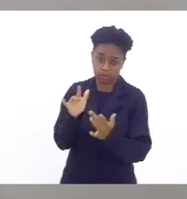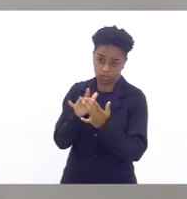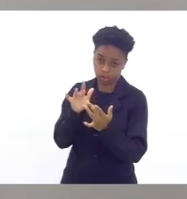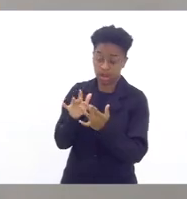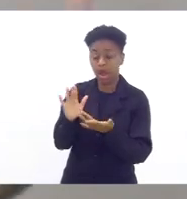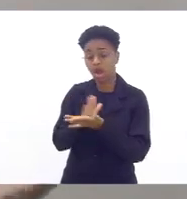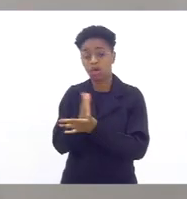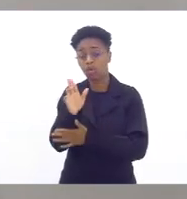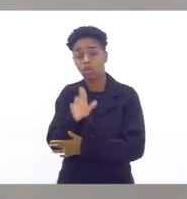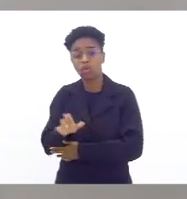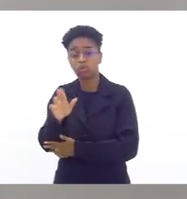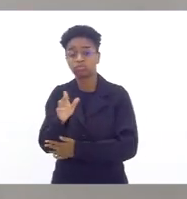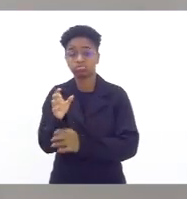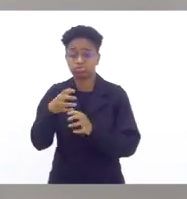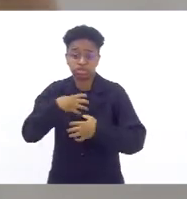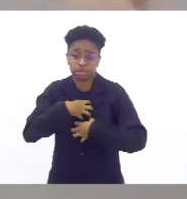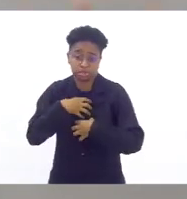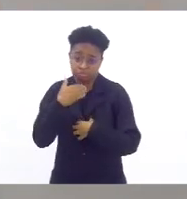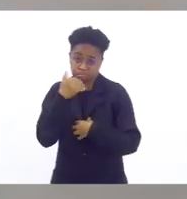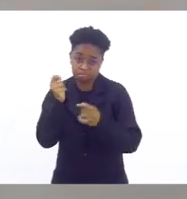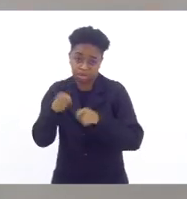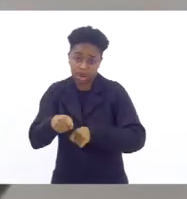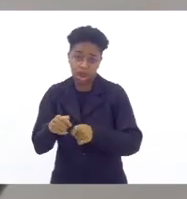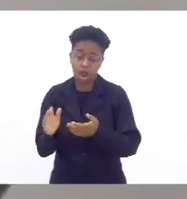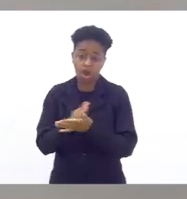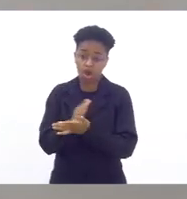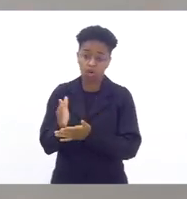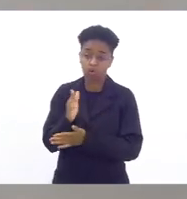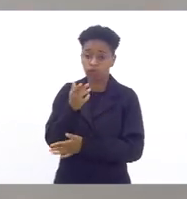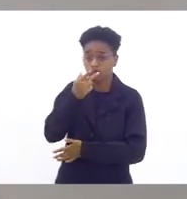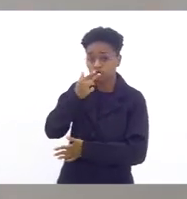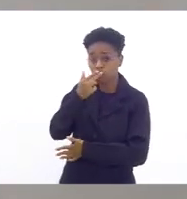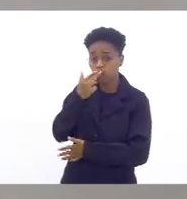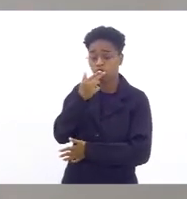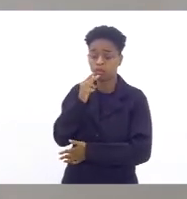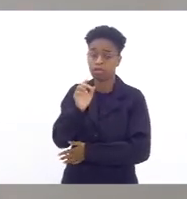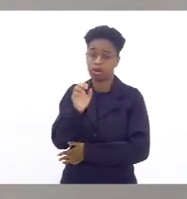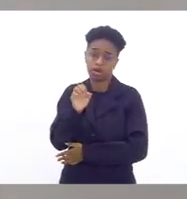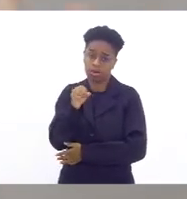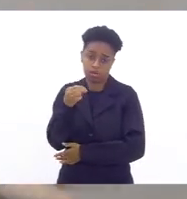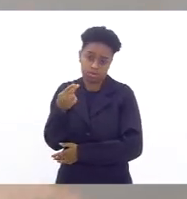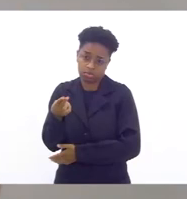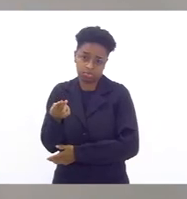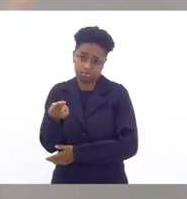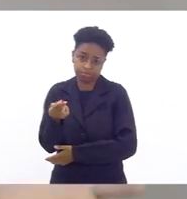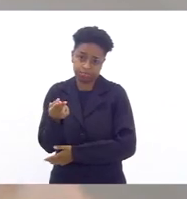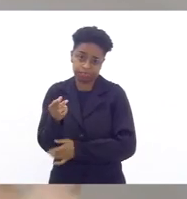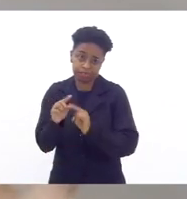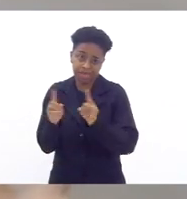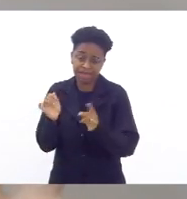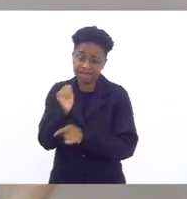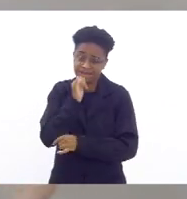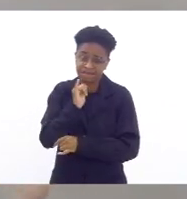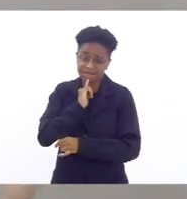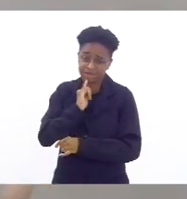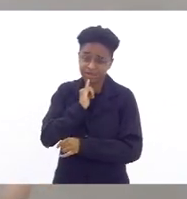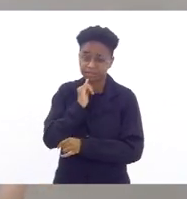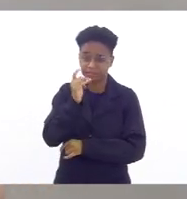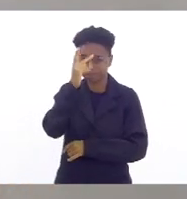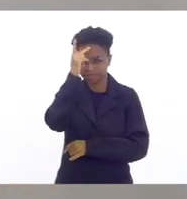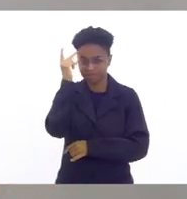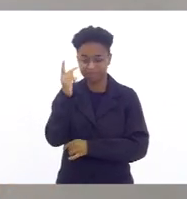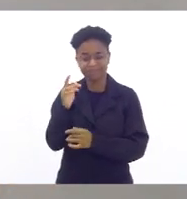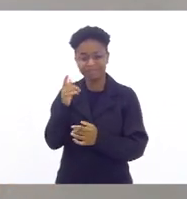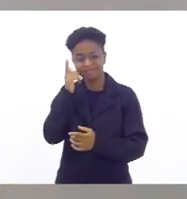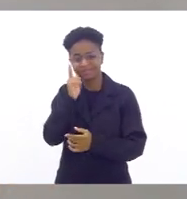da forma que Lisa é acessível algumas vão lá e vão vão fumar ou baseado e infelizmente é isso que aquela pessoa vai conseguir